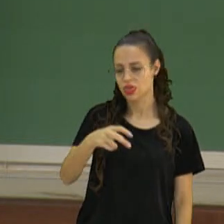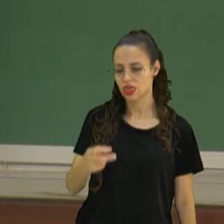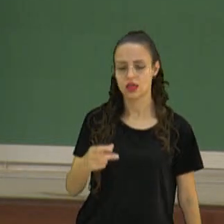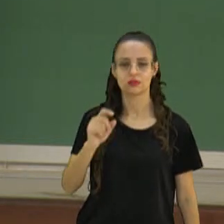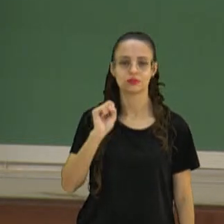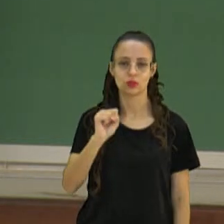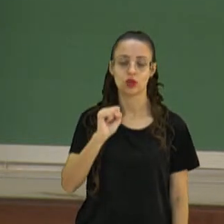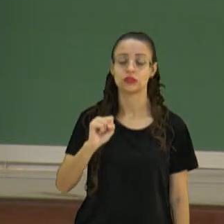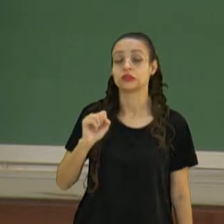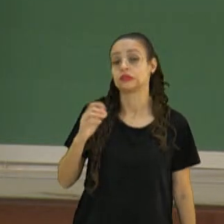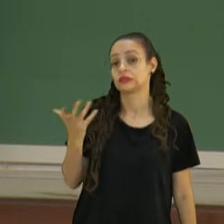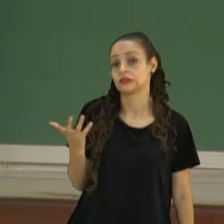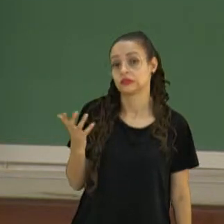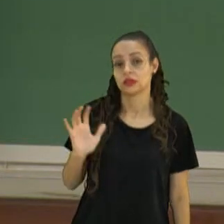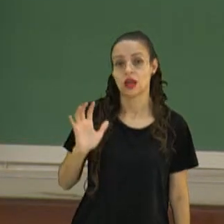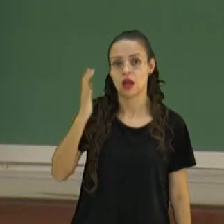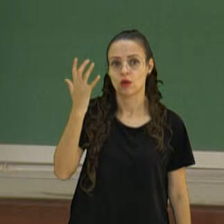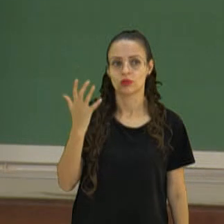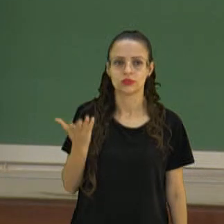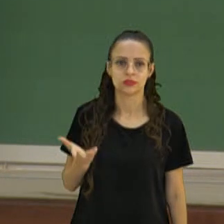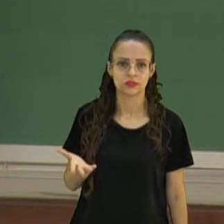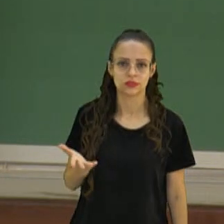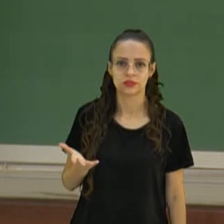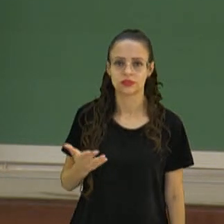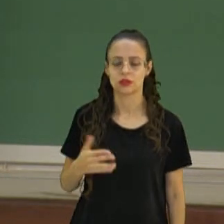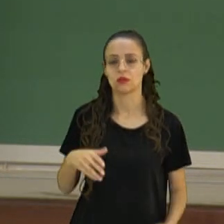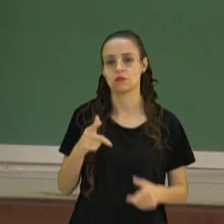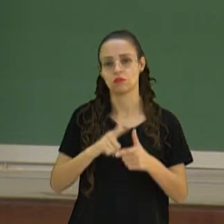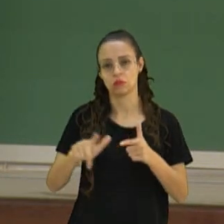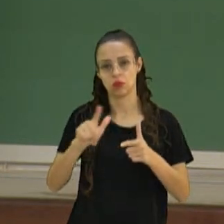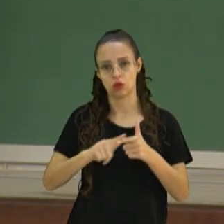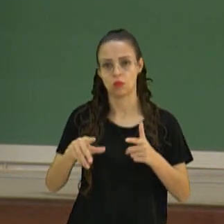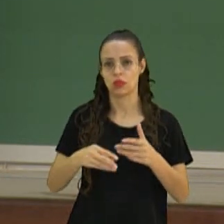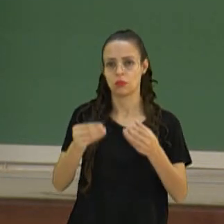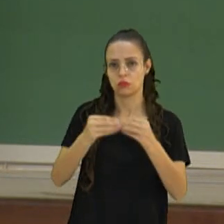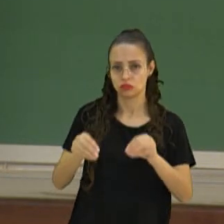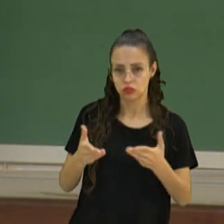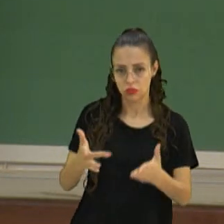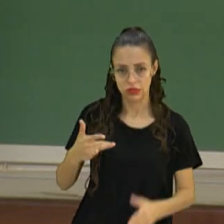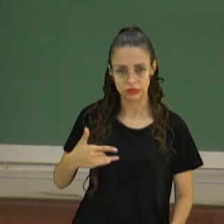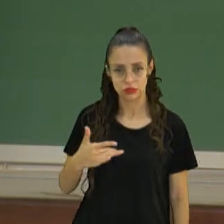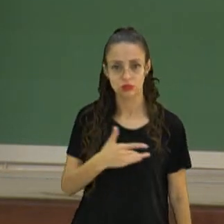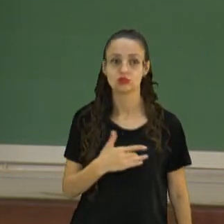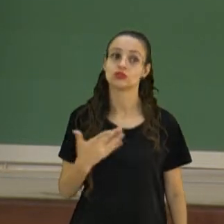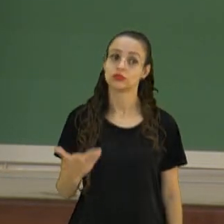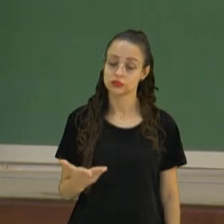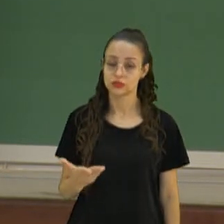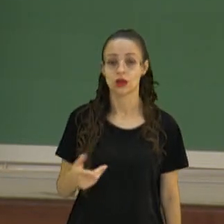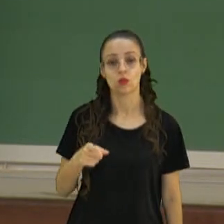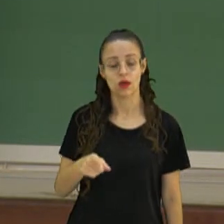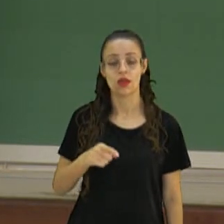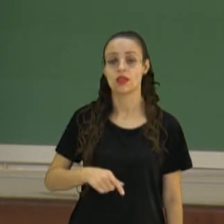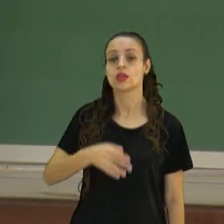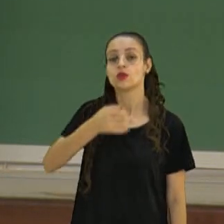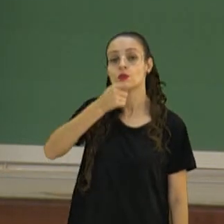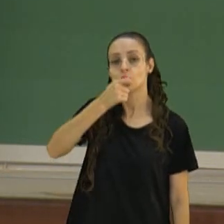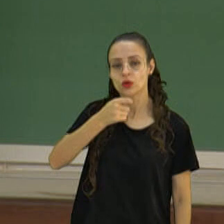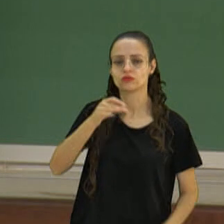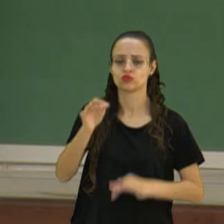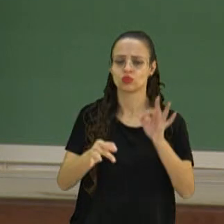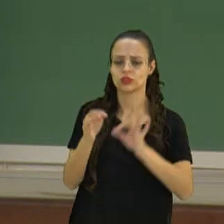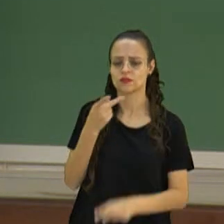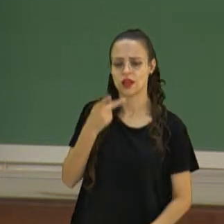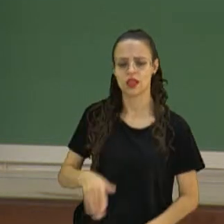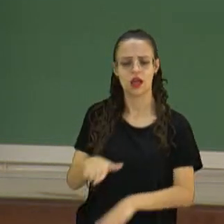estar ocasionando, levando problemas aí à sua integridade física, né? Então temos nocaute técnico. O árbitro interrompeu a